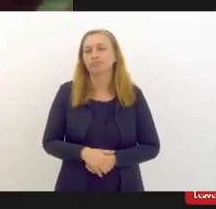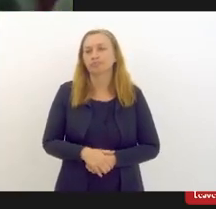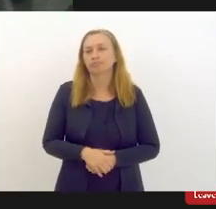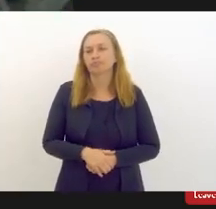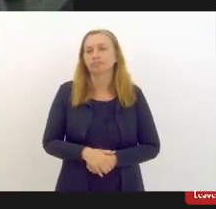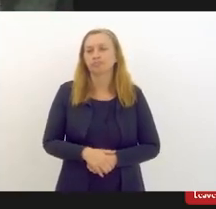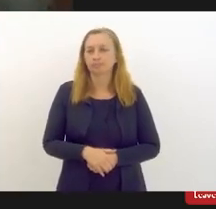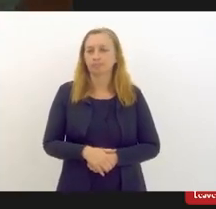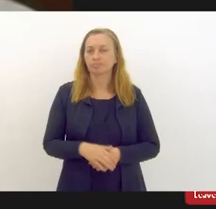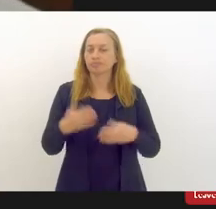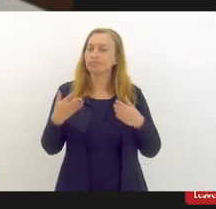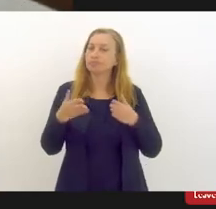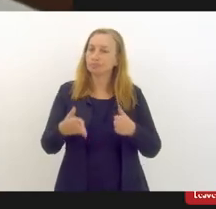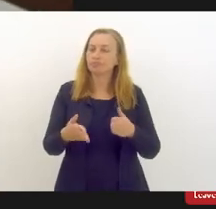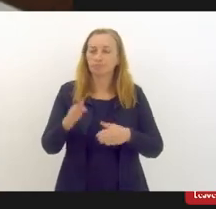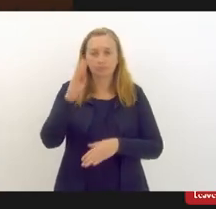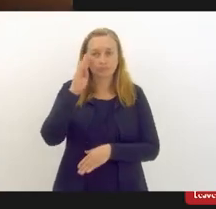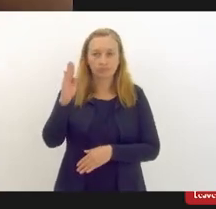levado em consideração.